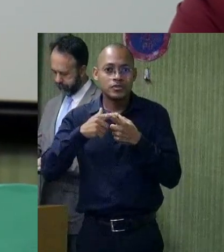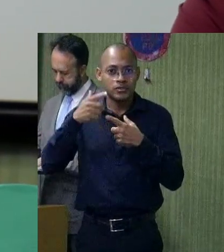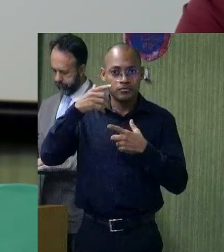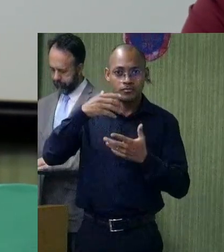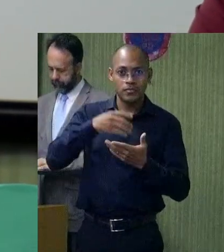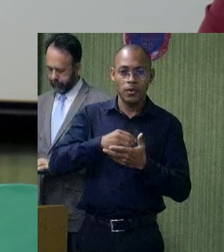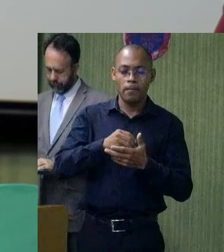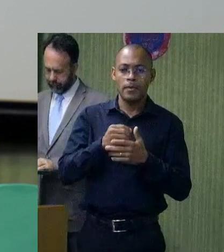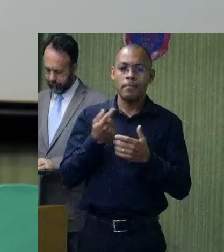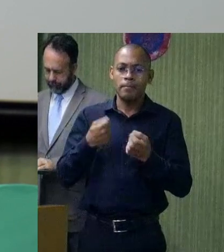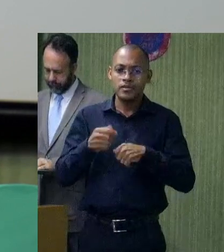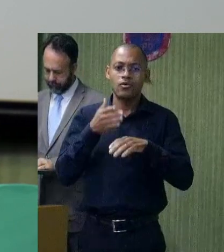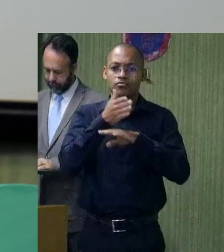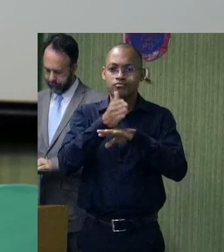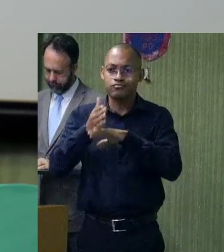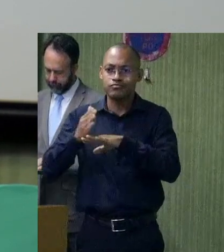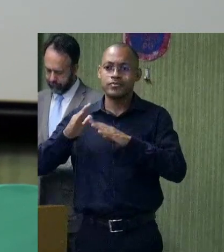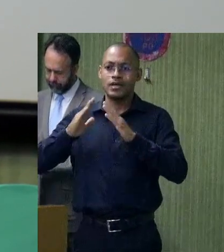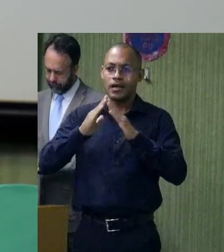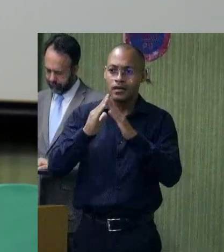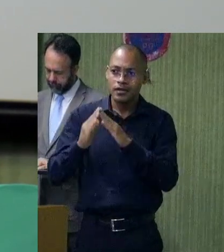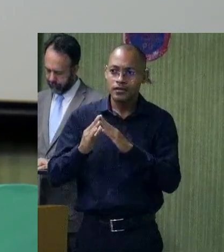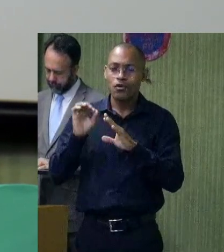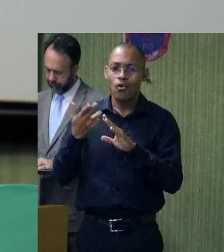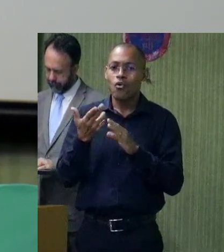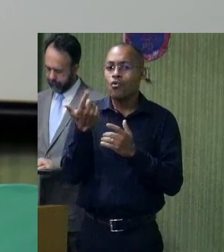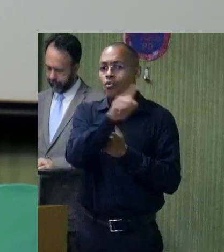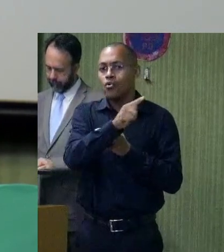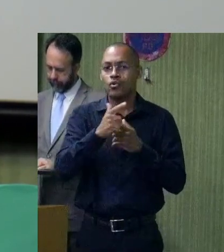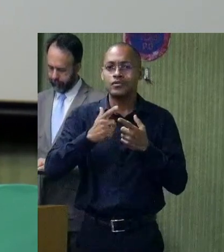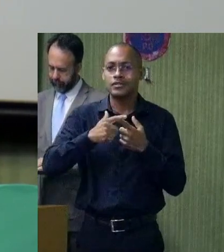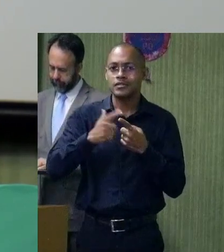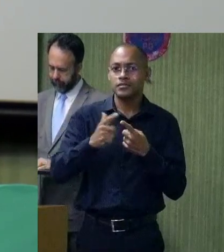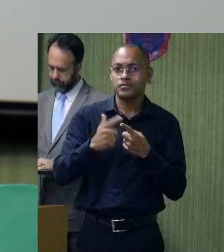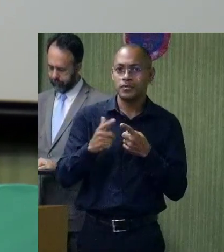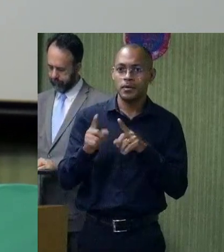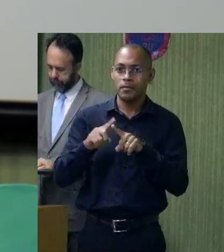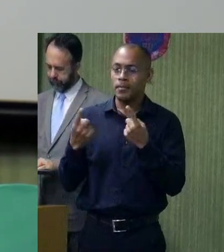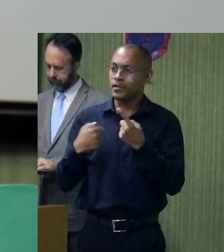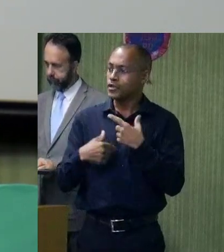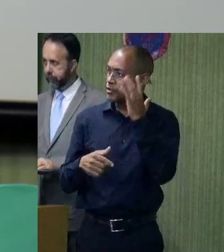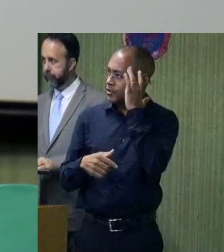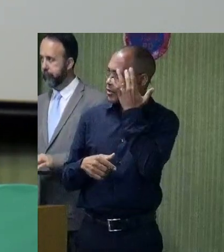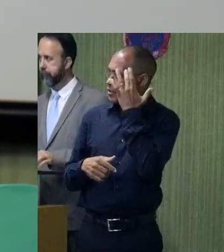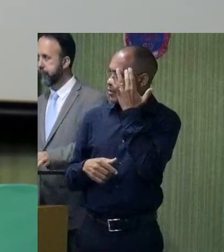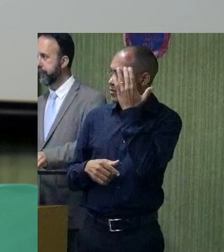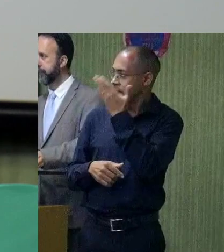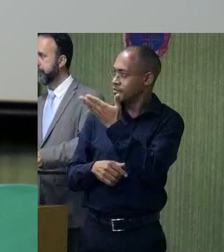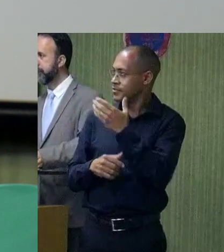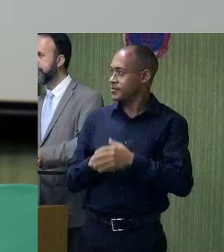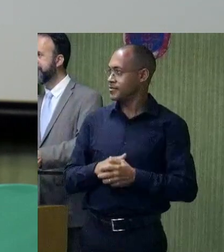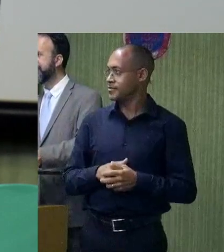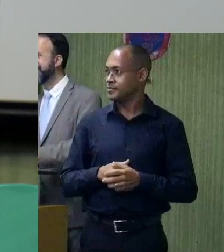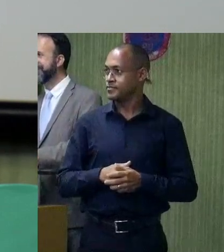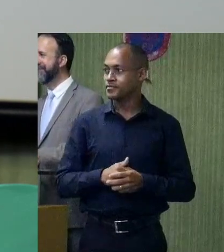porta ou alguma outra plataforma não não foi dito aqui Quem fez a pergunta mas eu tô achando eu já